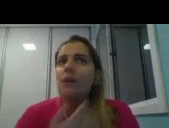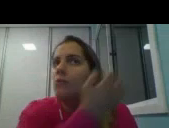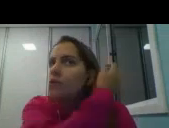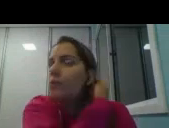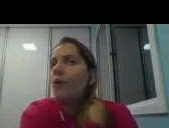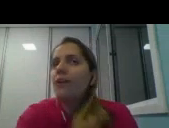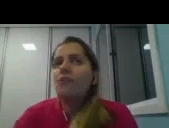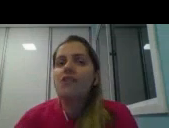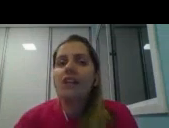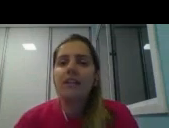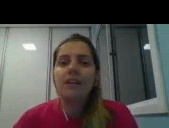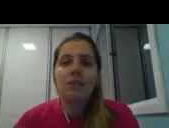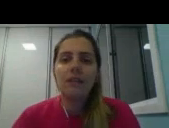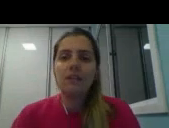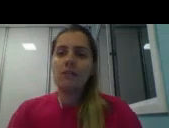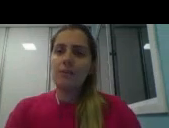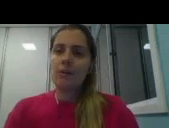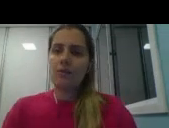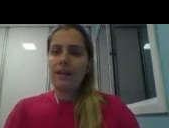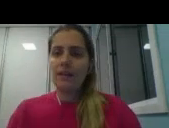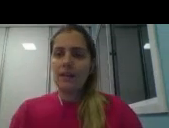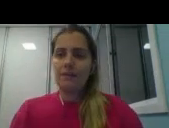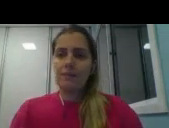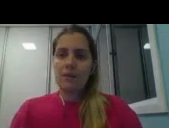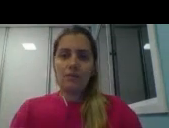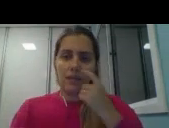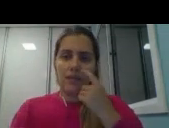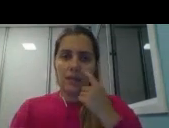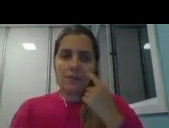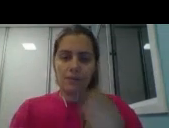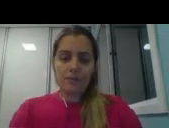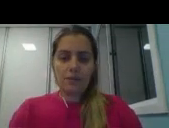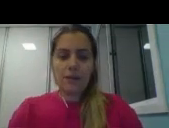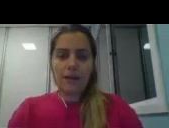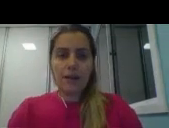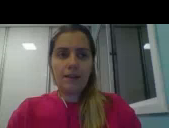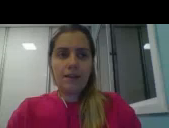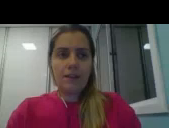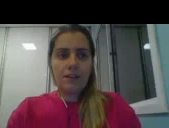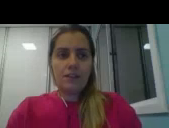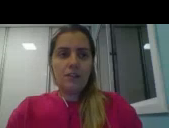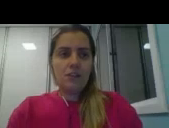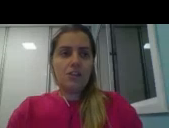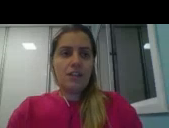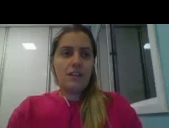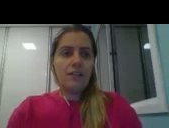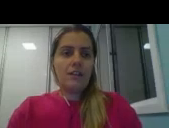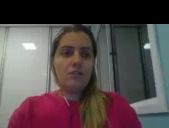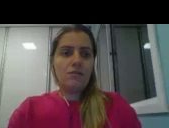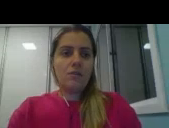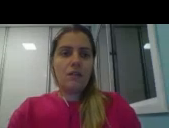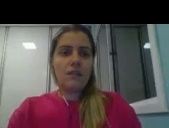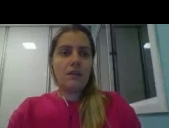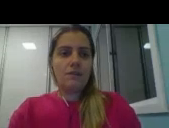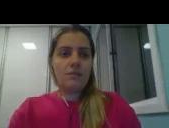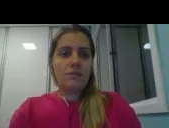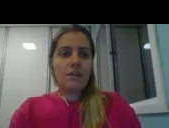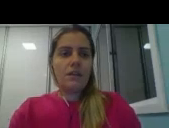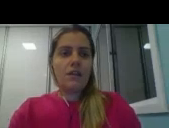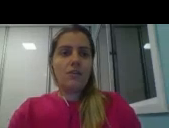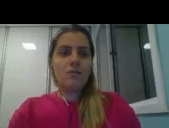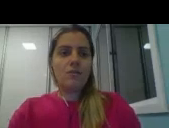exemplo, vamos supor que o gene da insulina, deixa eu procurar aqui, eu nunca lembro, vamos lá. Gene da